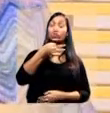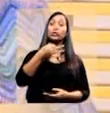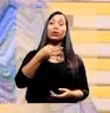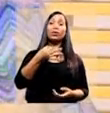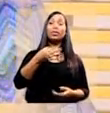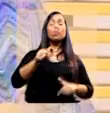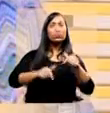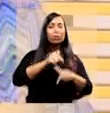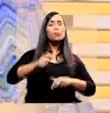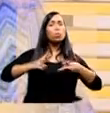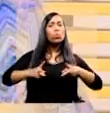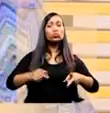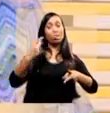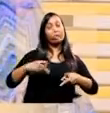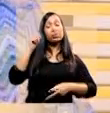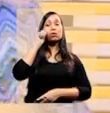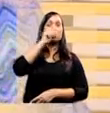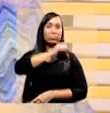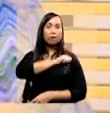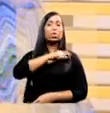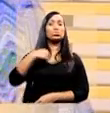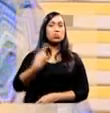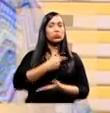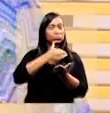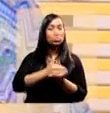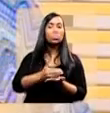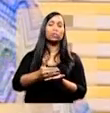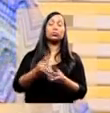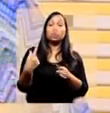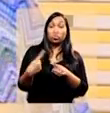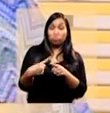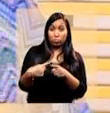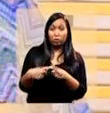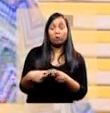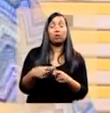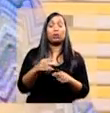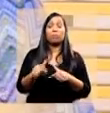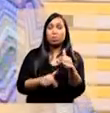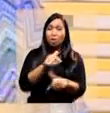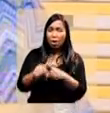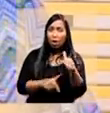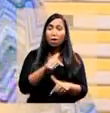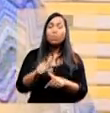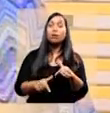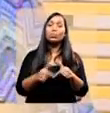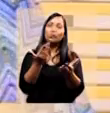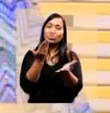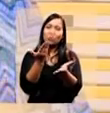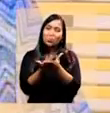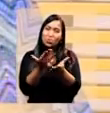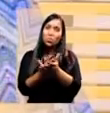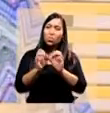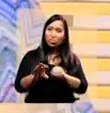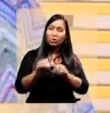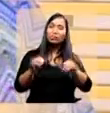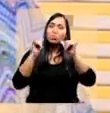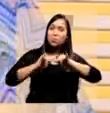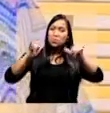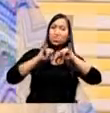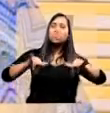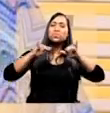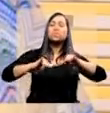que o trabalho continua. Em Rio Preto também nós somos pioneiros, até porque trabalhamos com a educação,